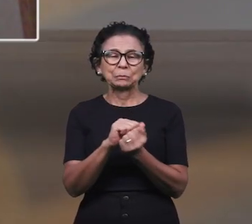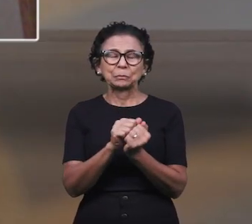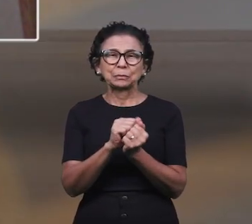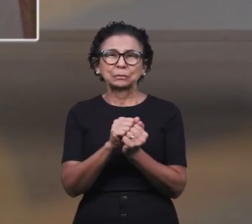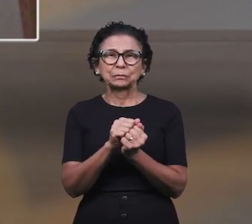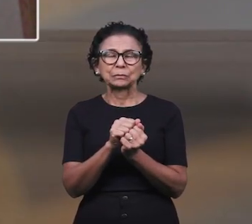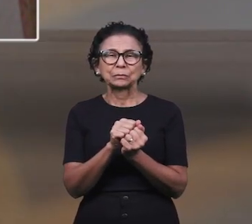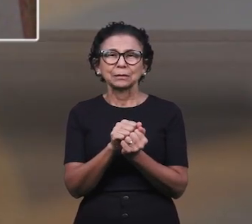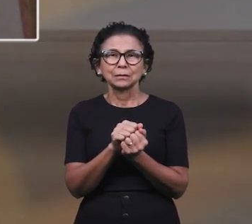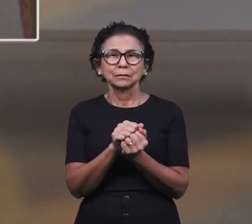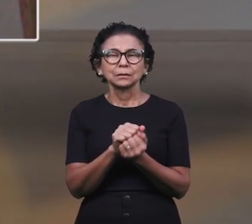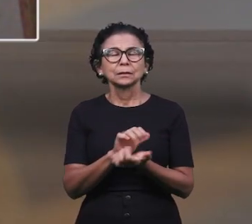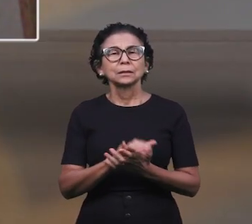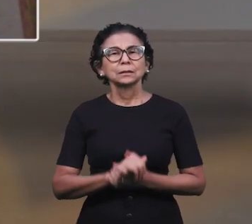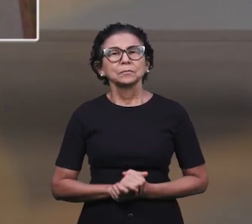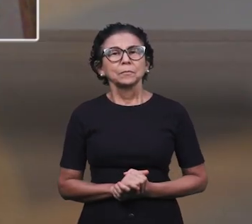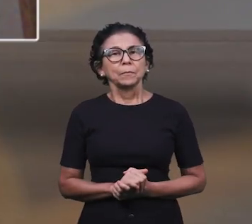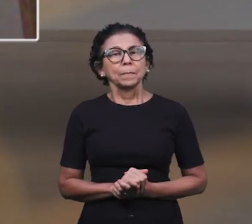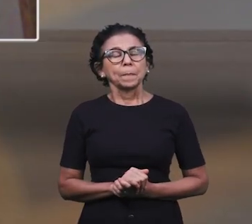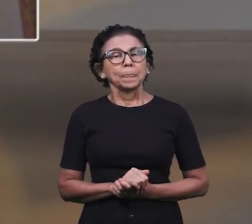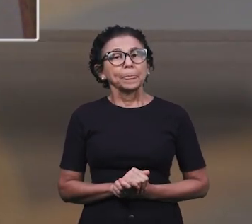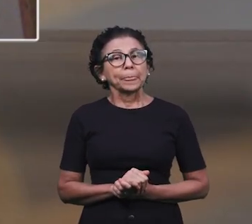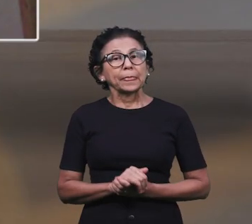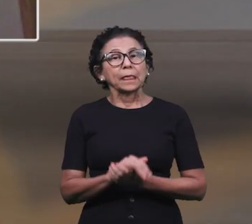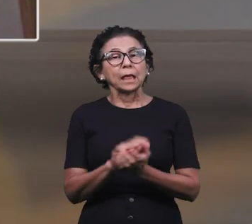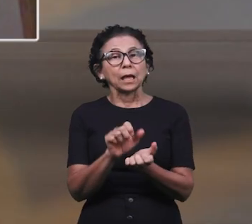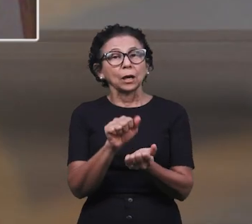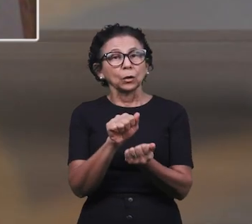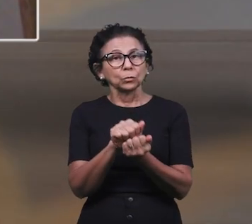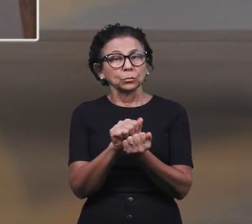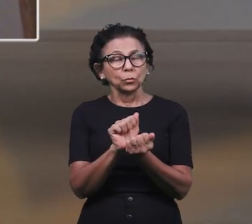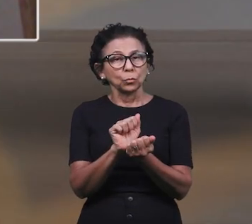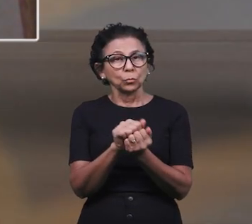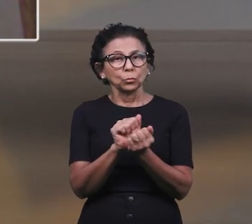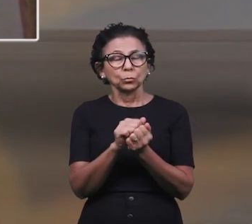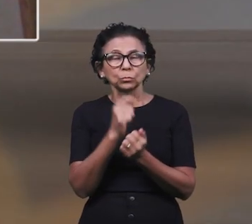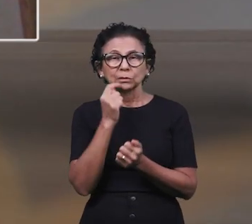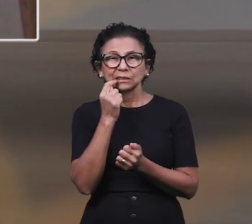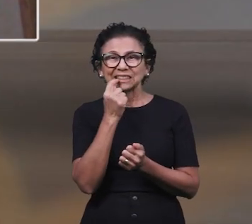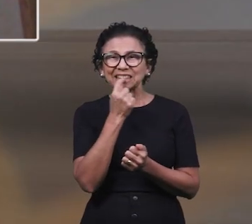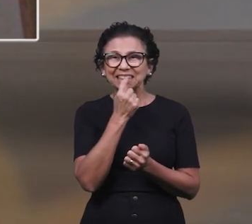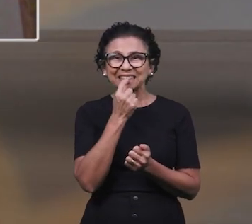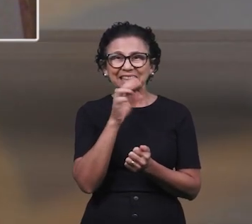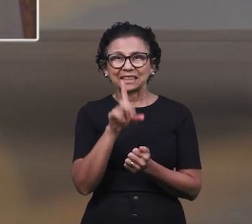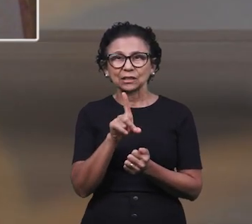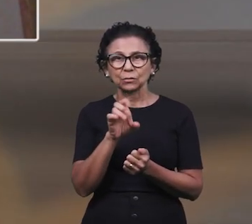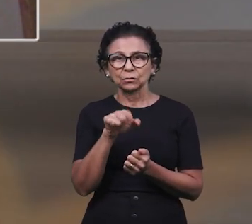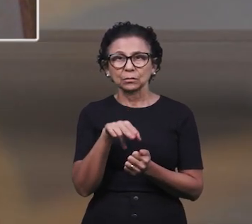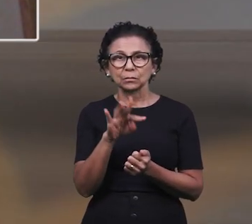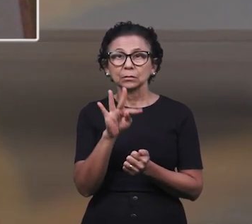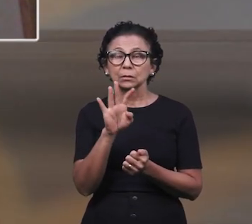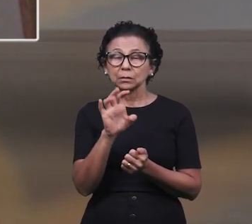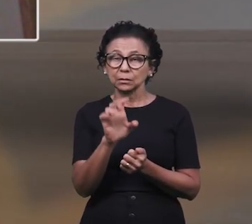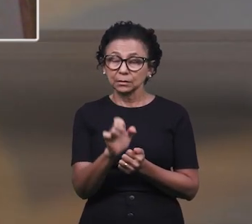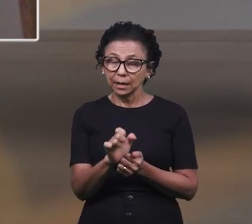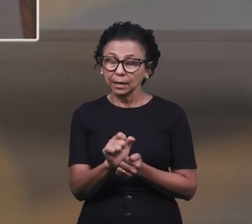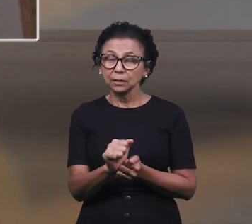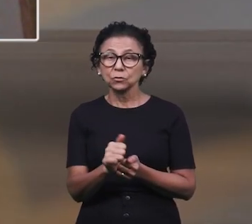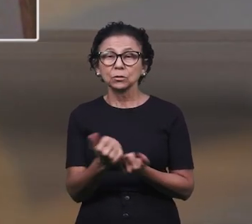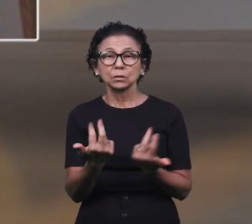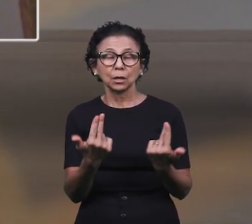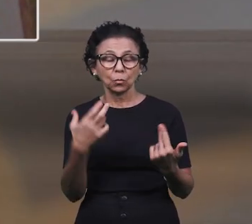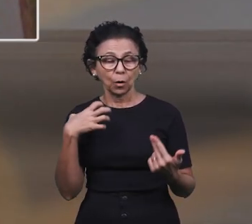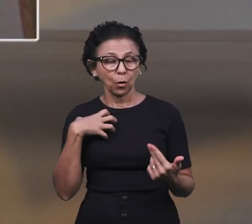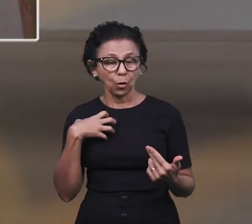são órgãos. Então, há ainda uma motivação cultural para não se dar uma